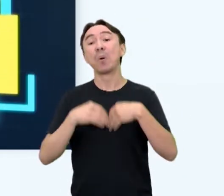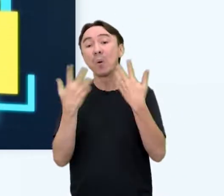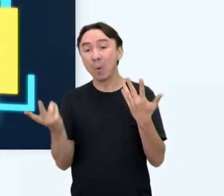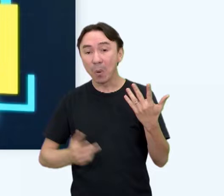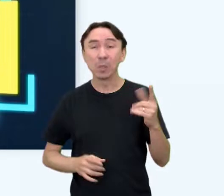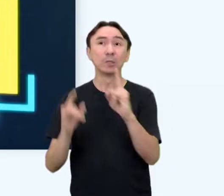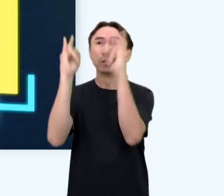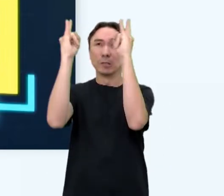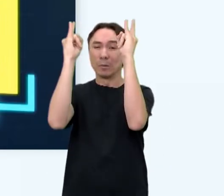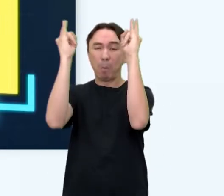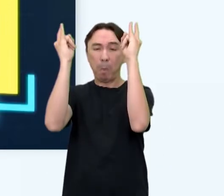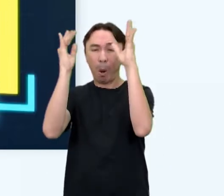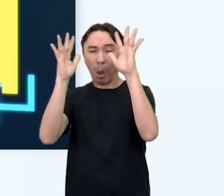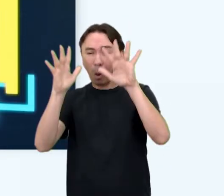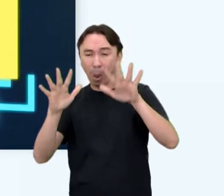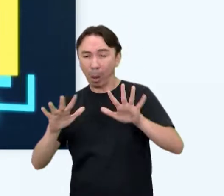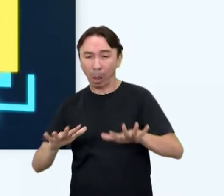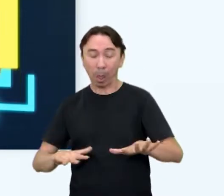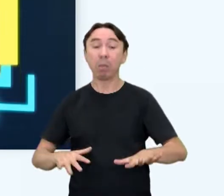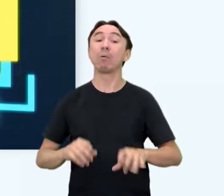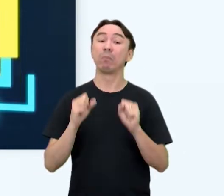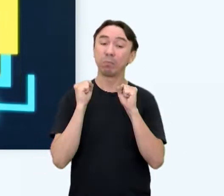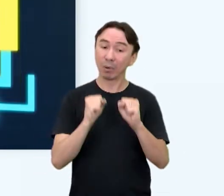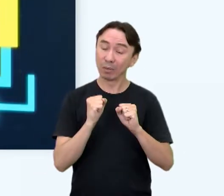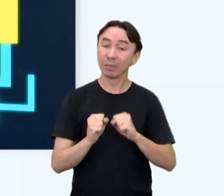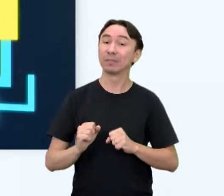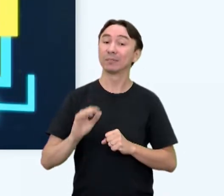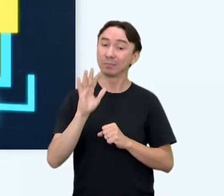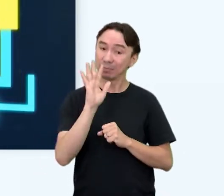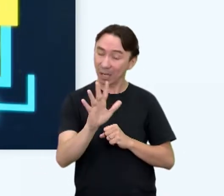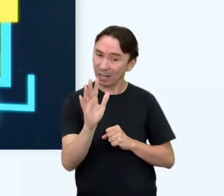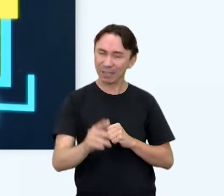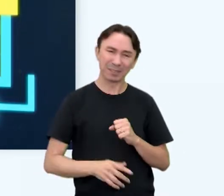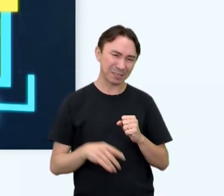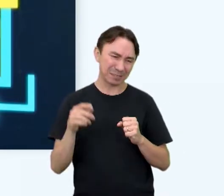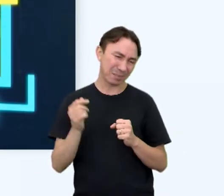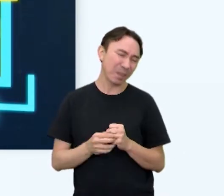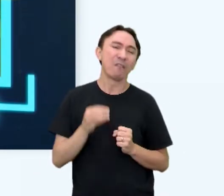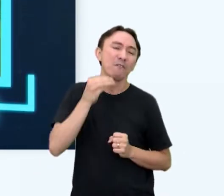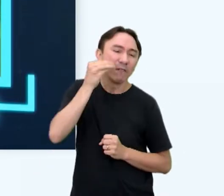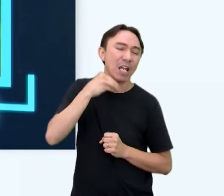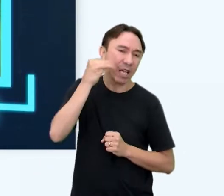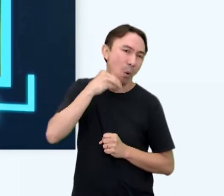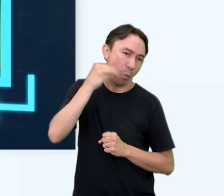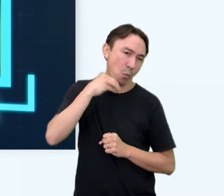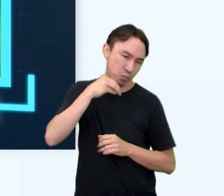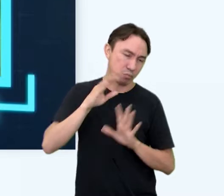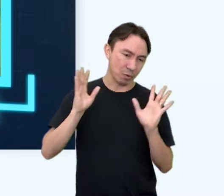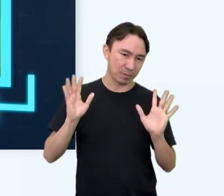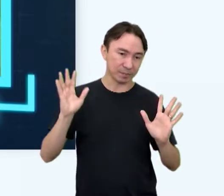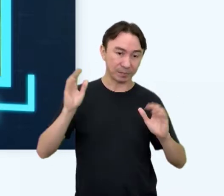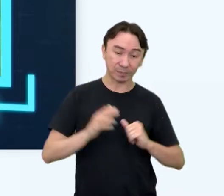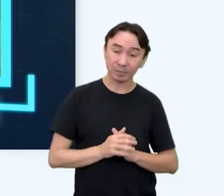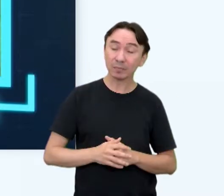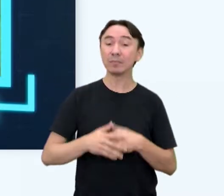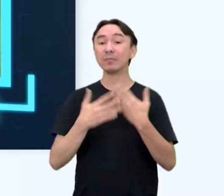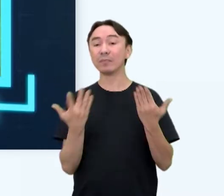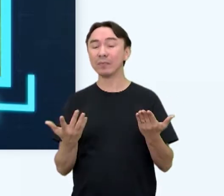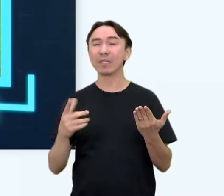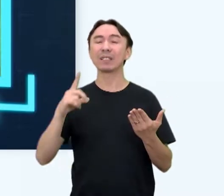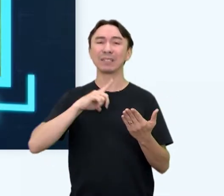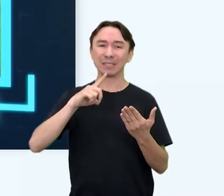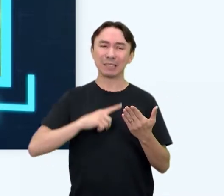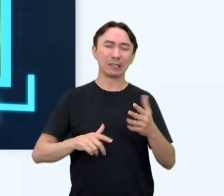Entretanto, a intensidade apresentada é bastante inferior à dos terremotos tectônicos. Entre as consequências de um